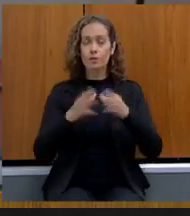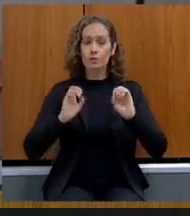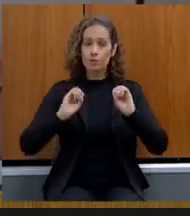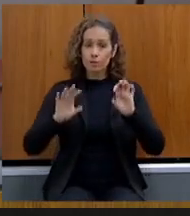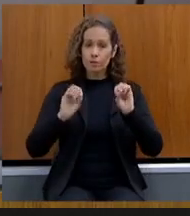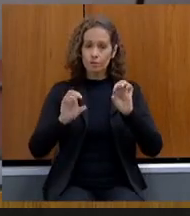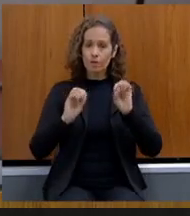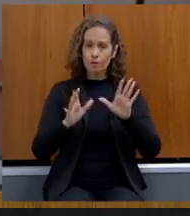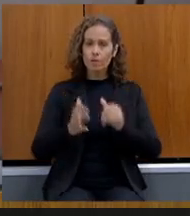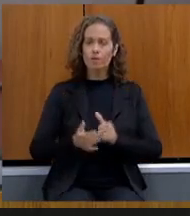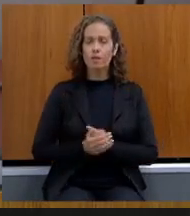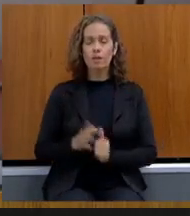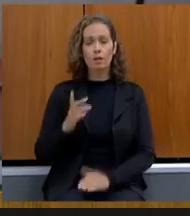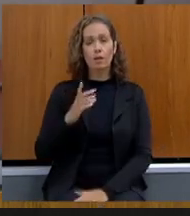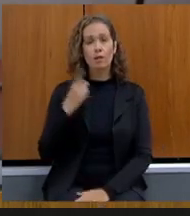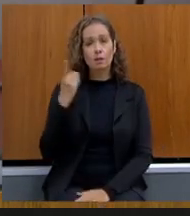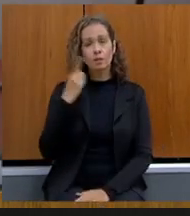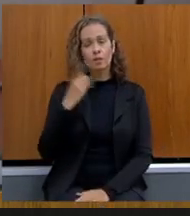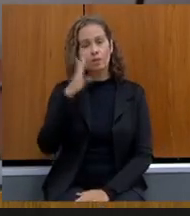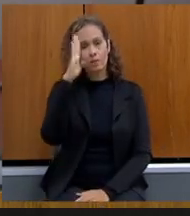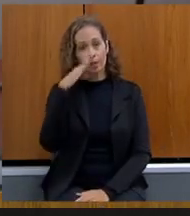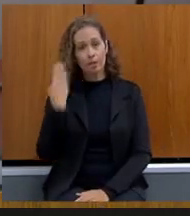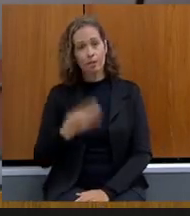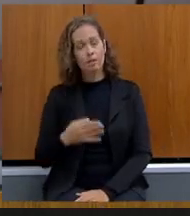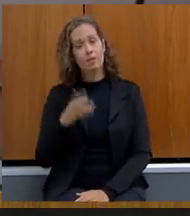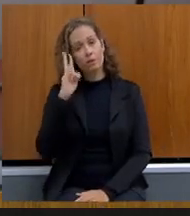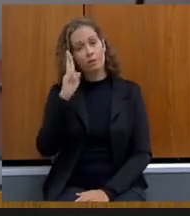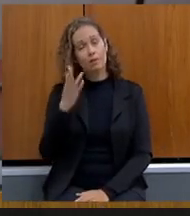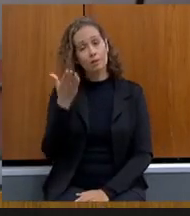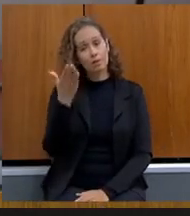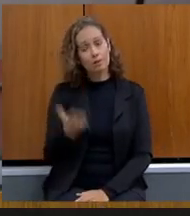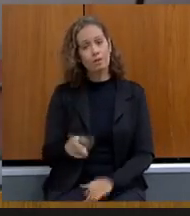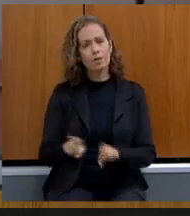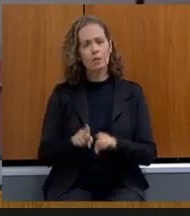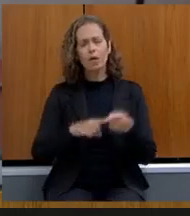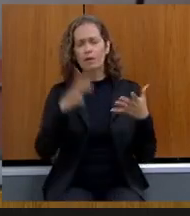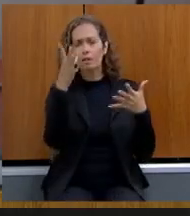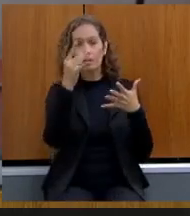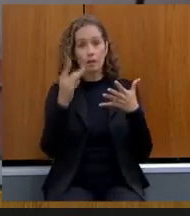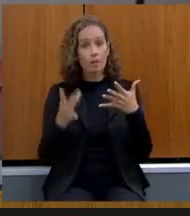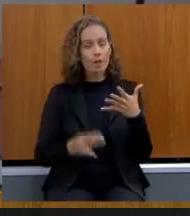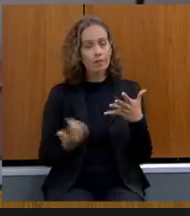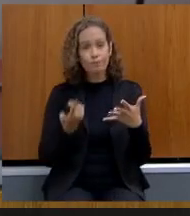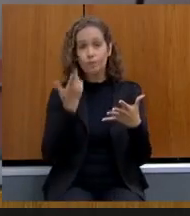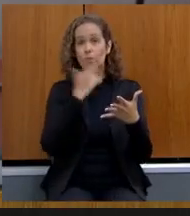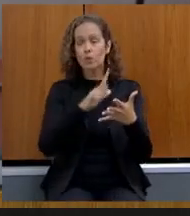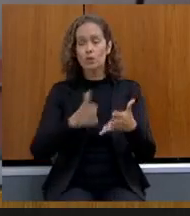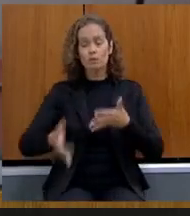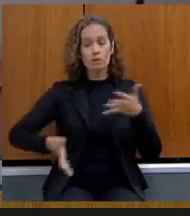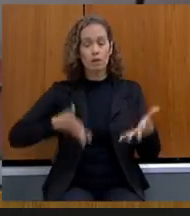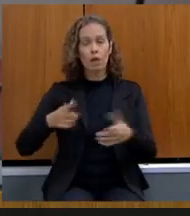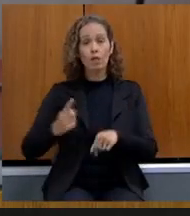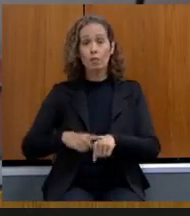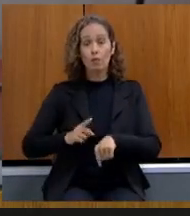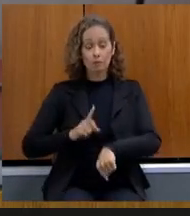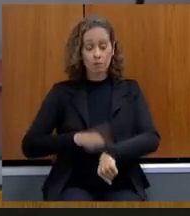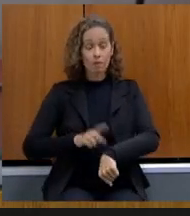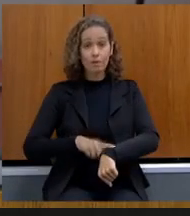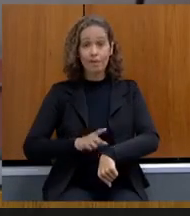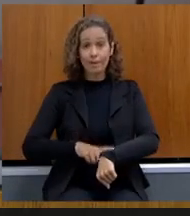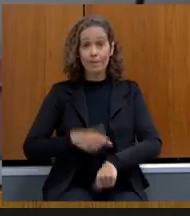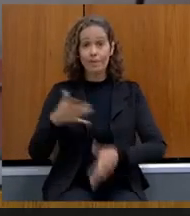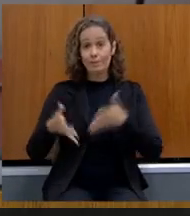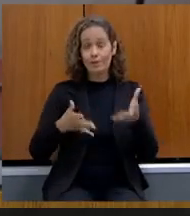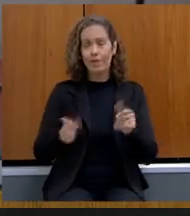a deputado a Beatriz Cerqueira e é o senhor tá certo todo detalhamento que eu não consegui trazer é por conta do tempo de fala